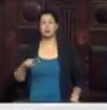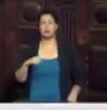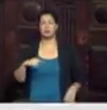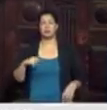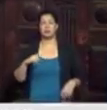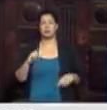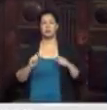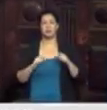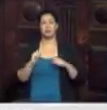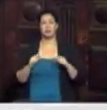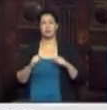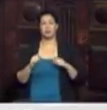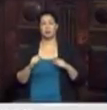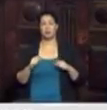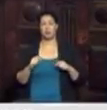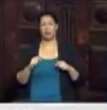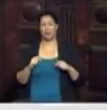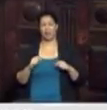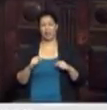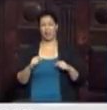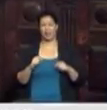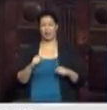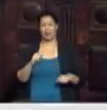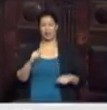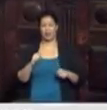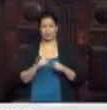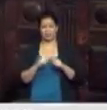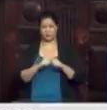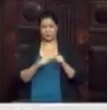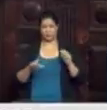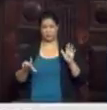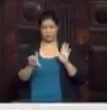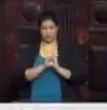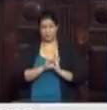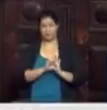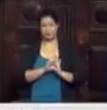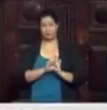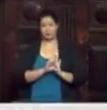autor da lei de remessa de lucro